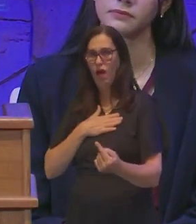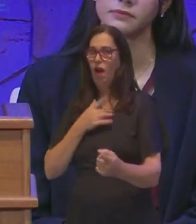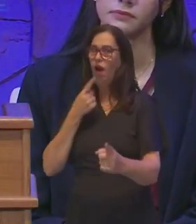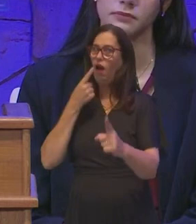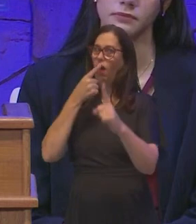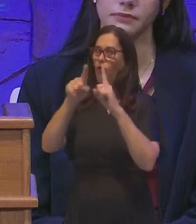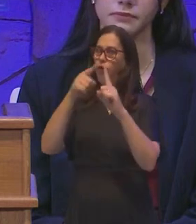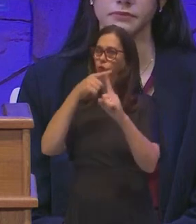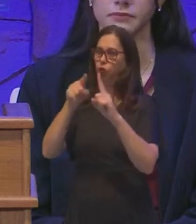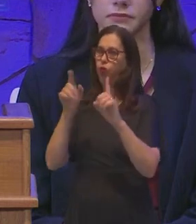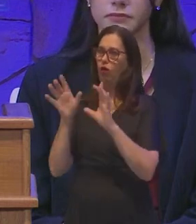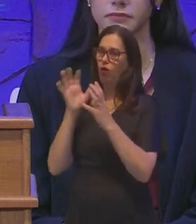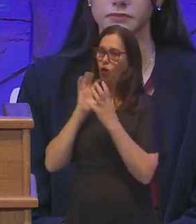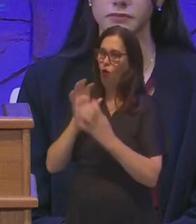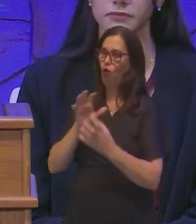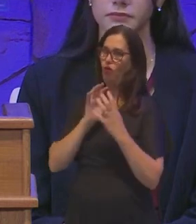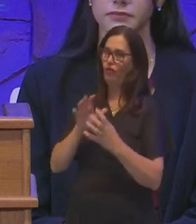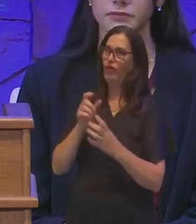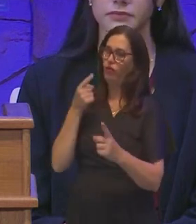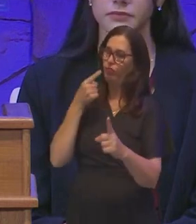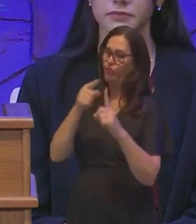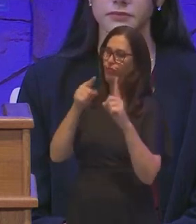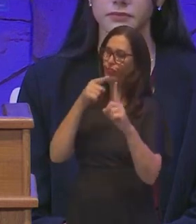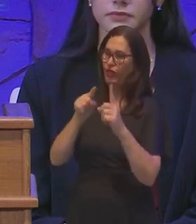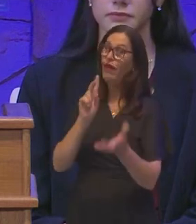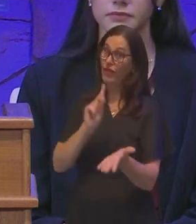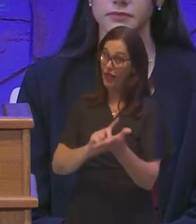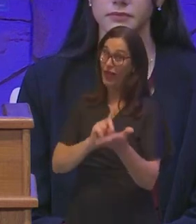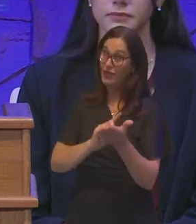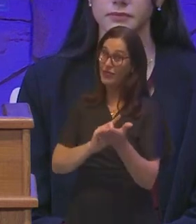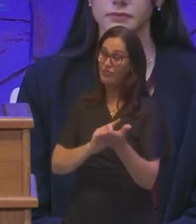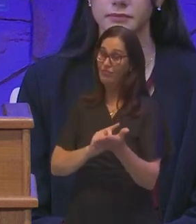desafiador conviver. Não é verdade?